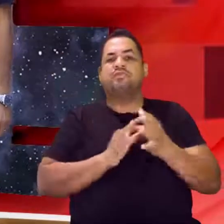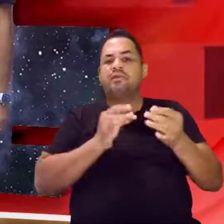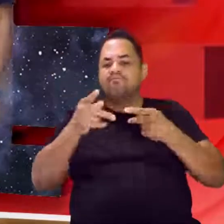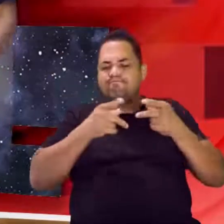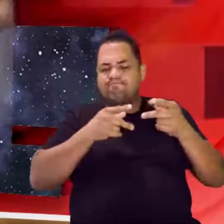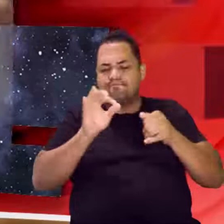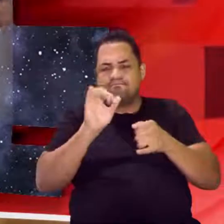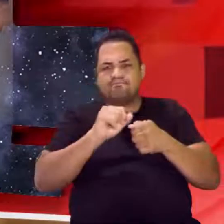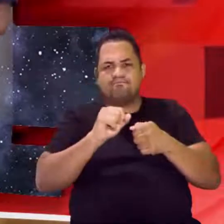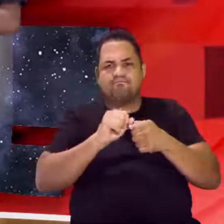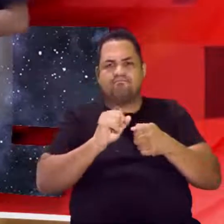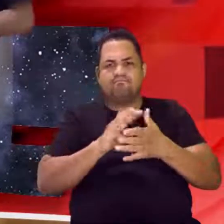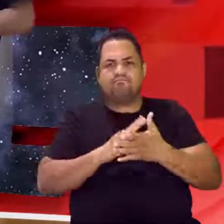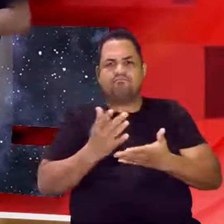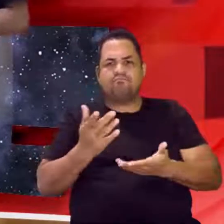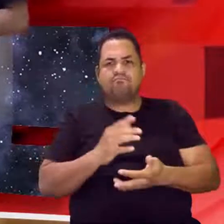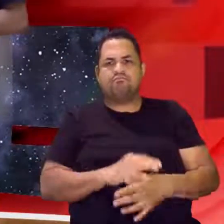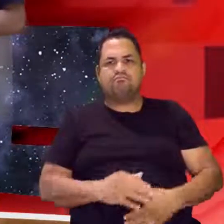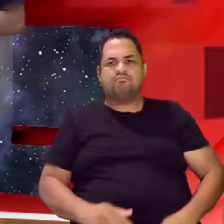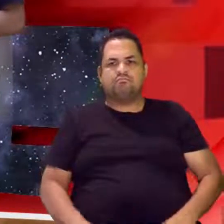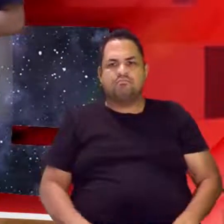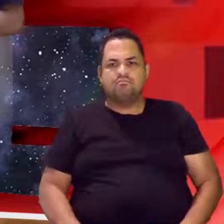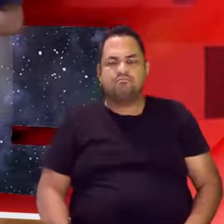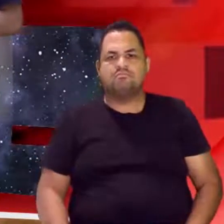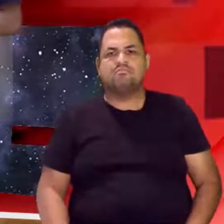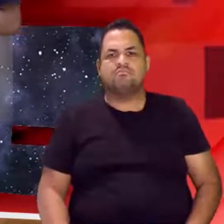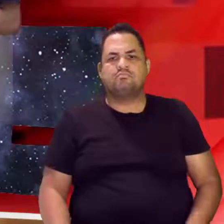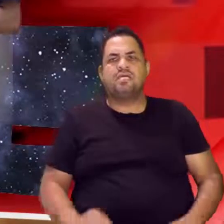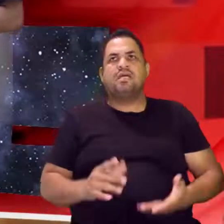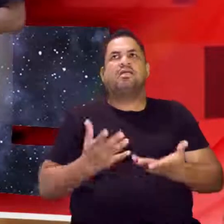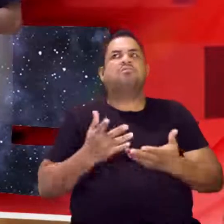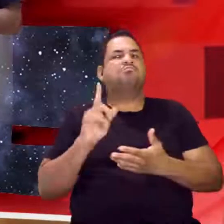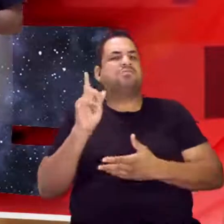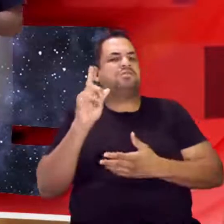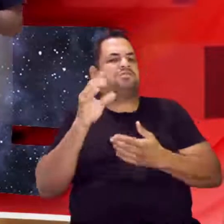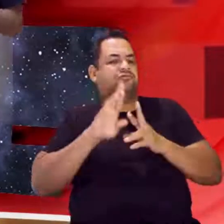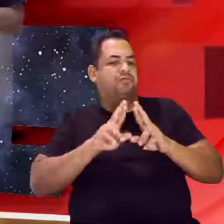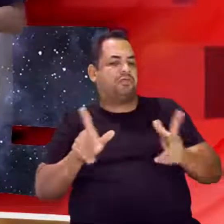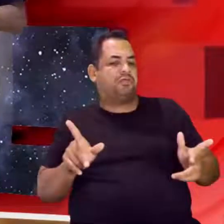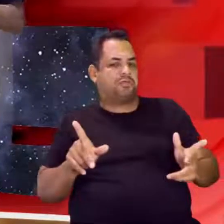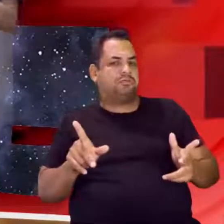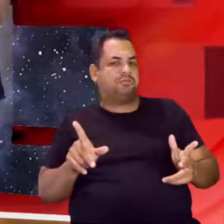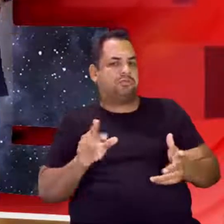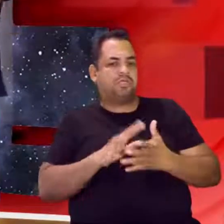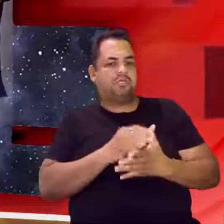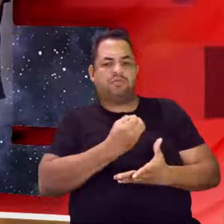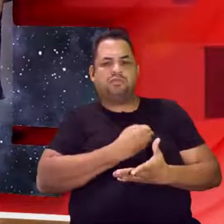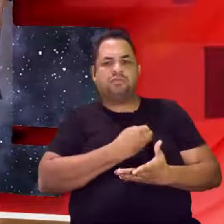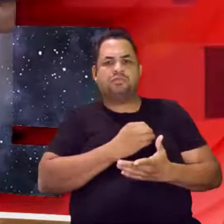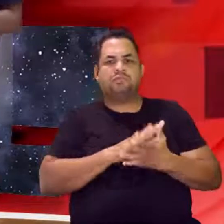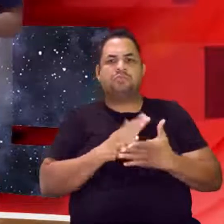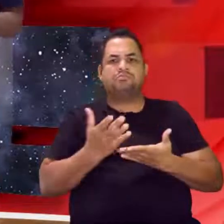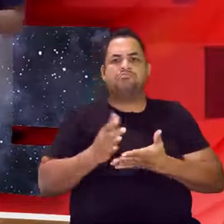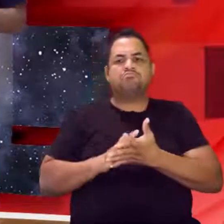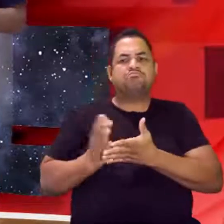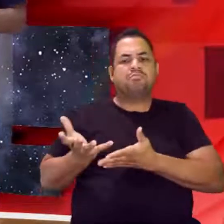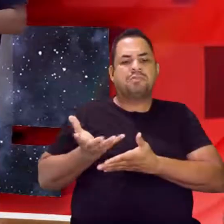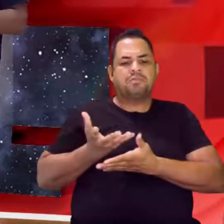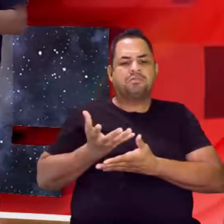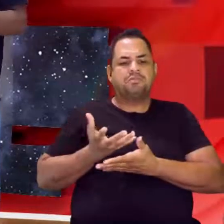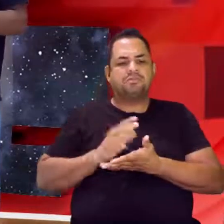isso aqui. Não vai ser igual o que muitos alunos vão fazer, faz o Enem, com a nota ele vai assim, não, eu quero fazer esse curso, eu quero fazer